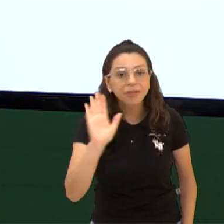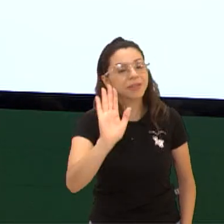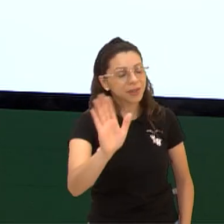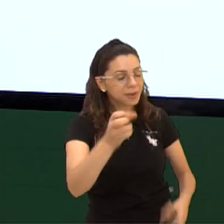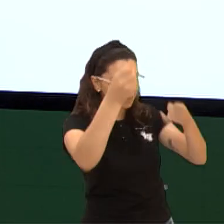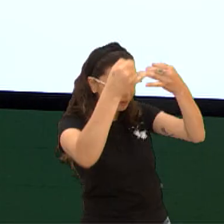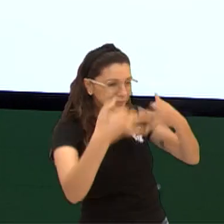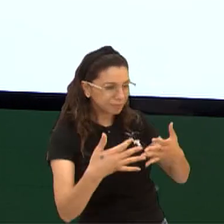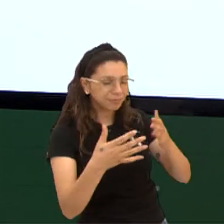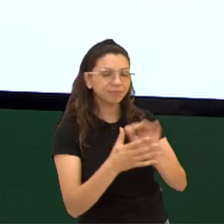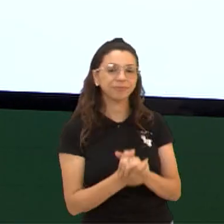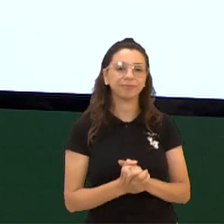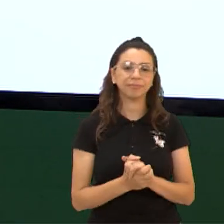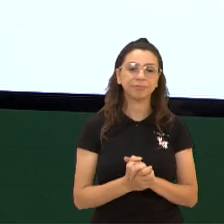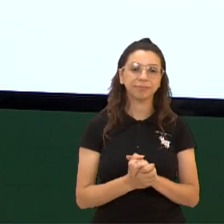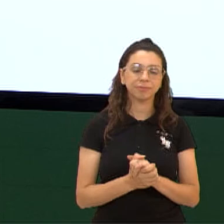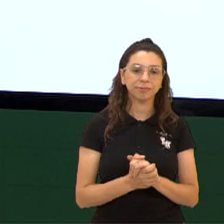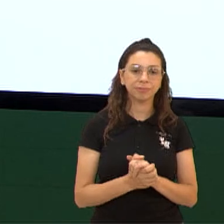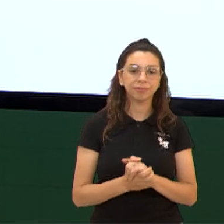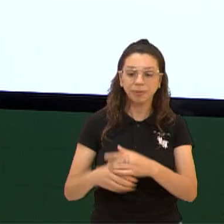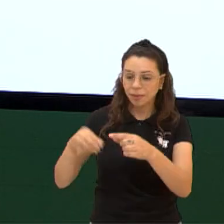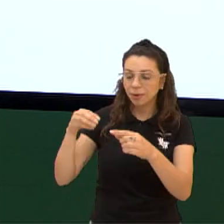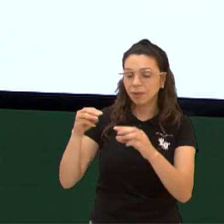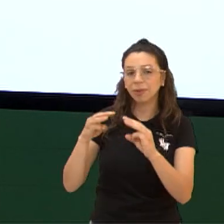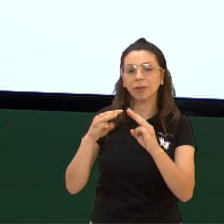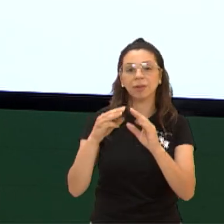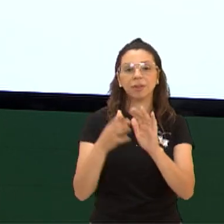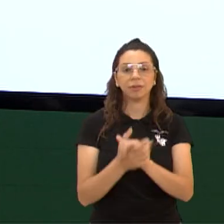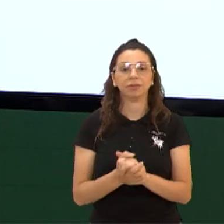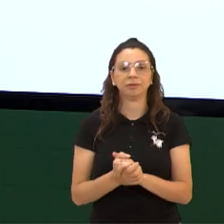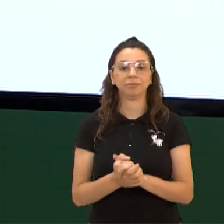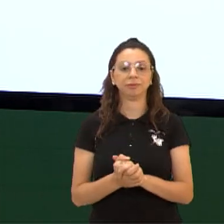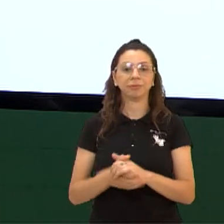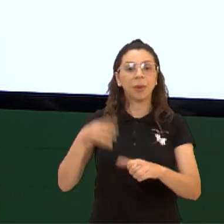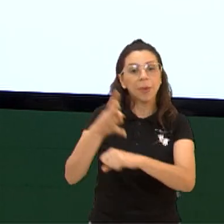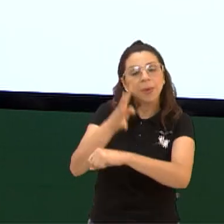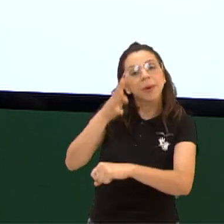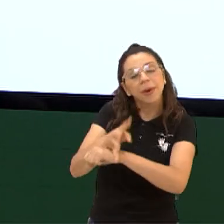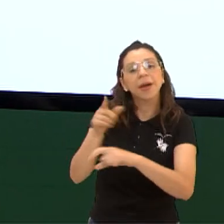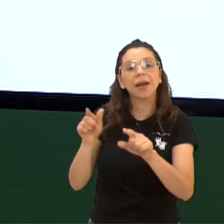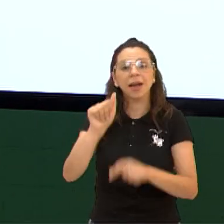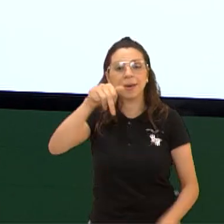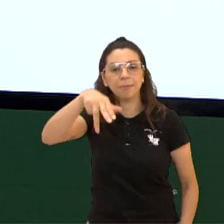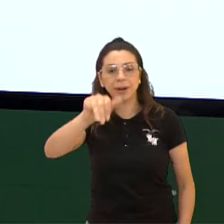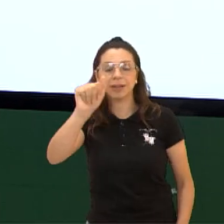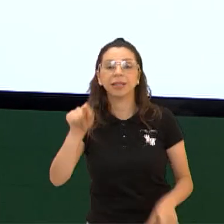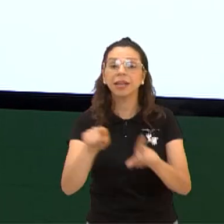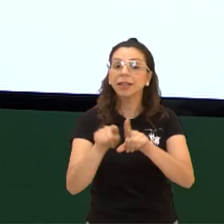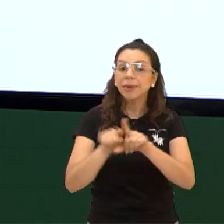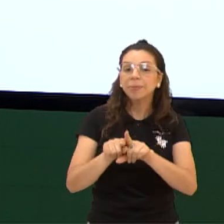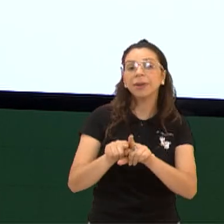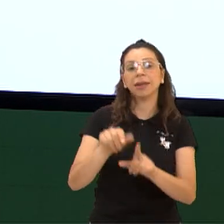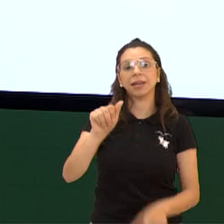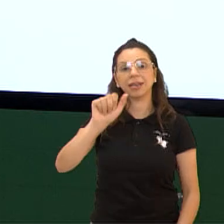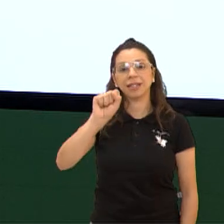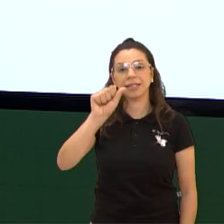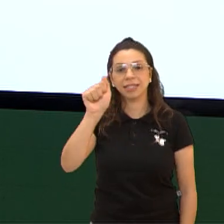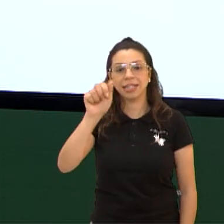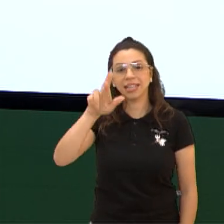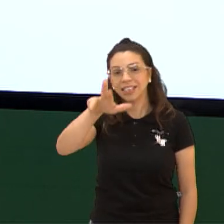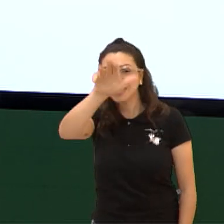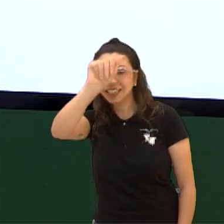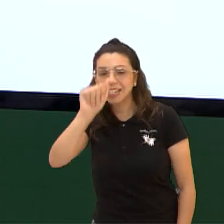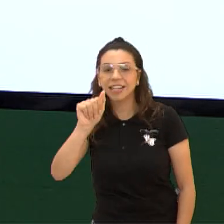falar aqui. 4 Barras, Amanda. Sara, de Guaraqueçaba, daqui do